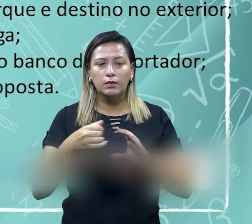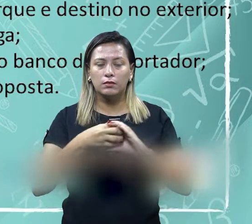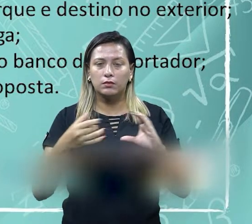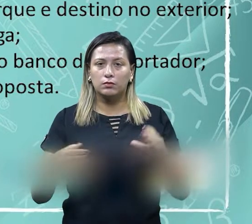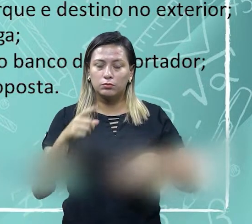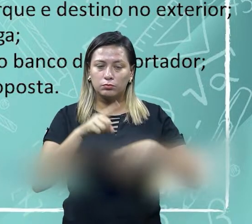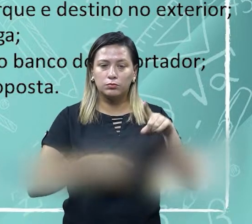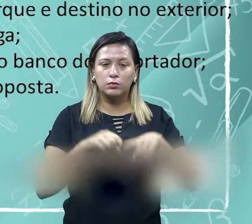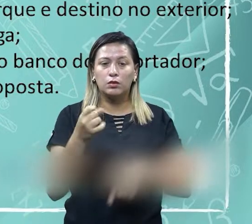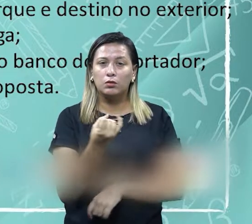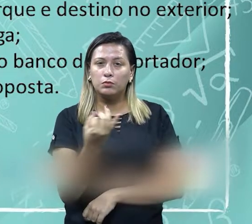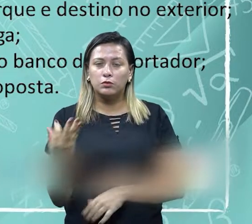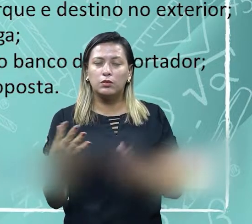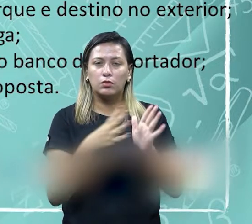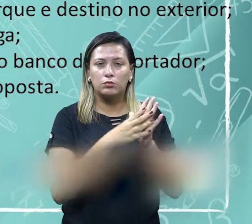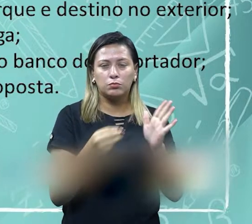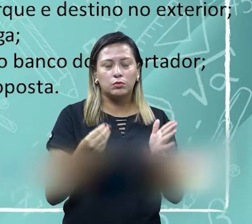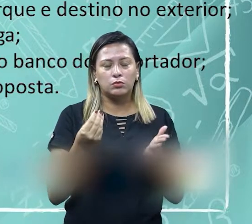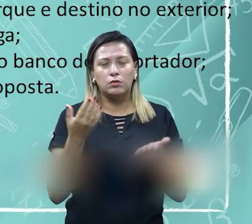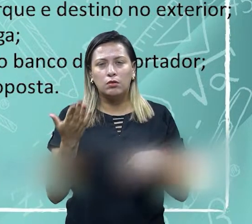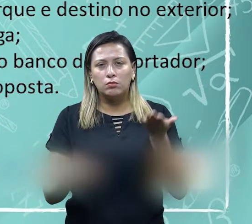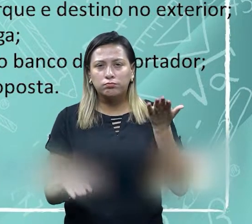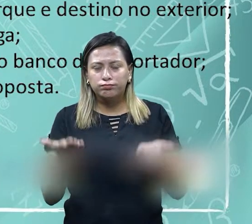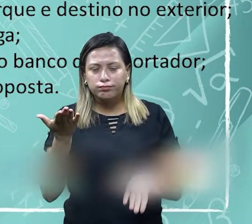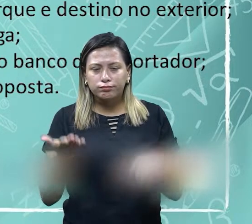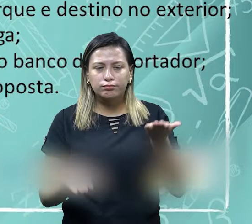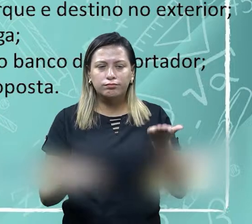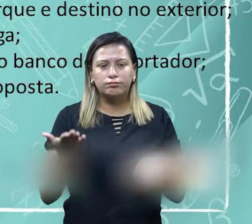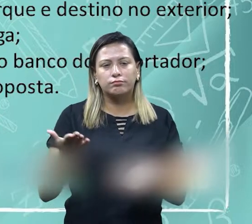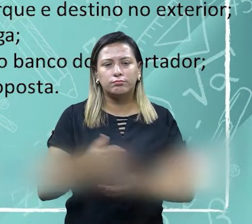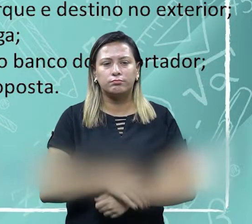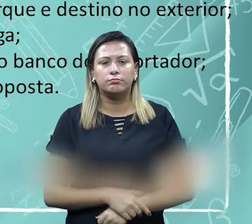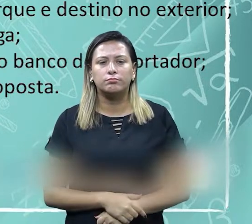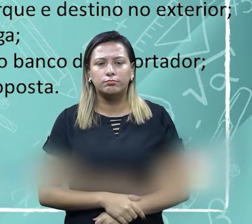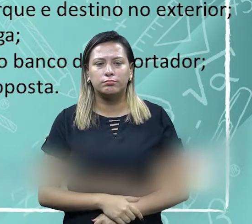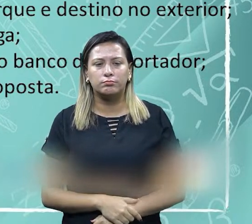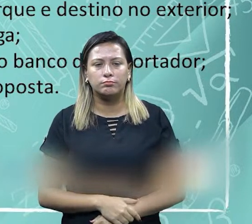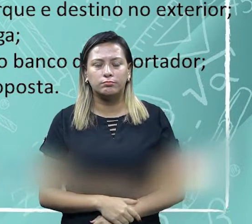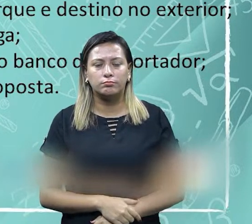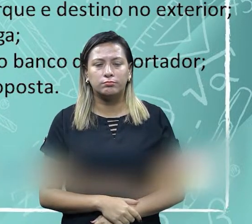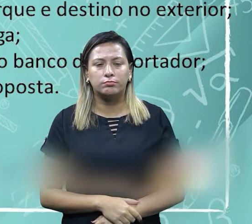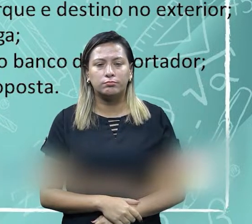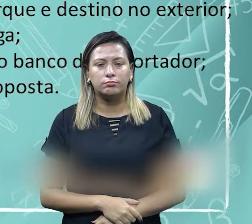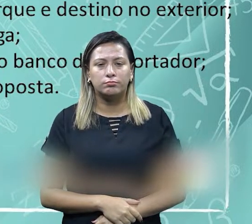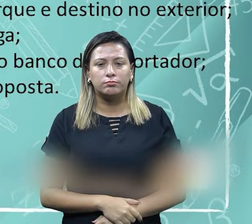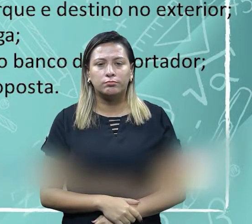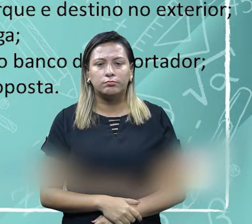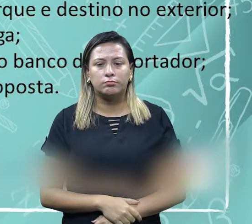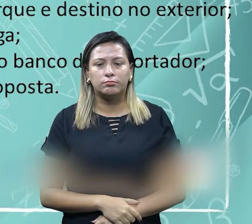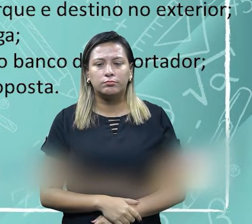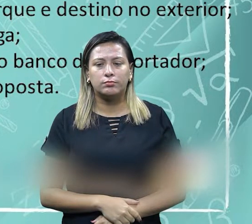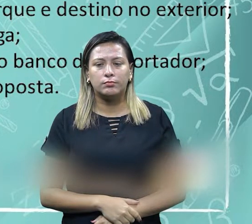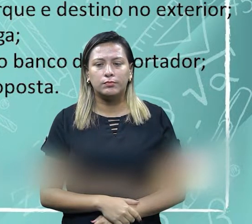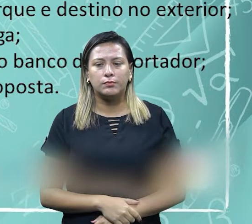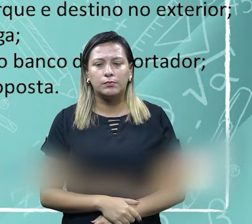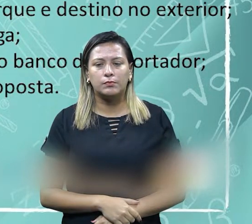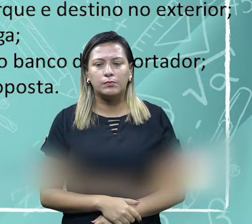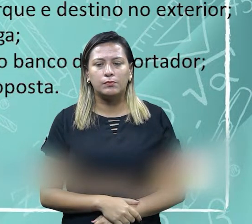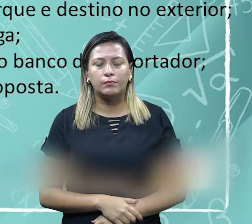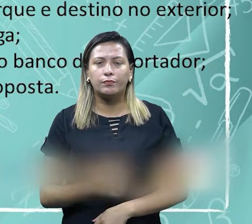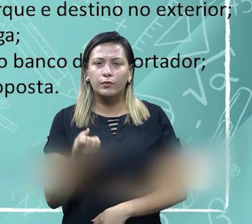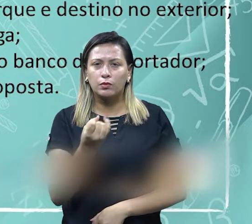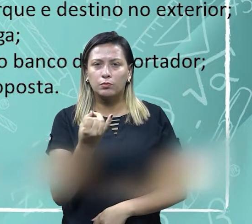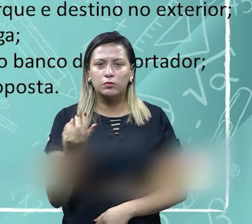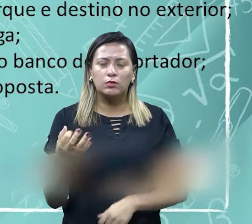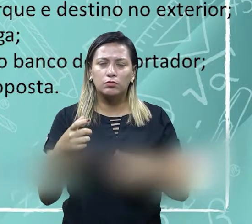produto e quantidade de modelos, o peso e tal, a quantidade